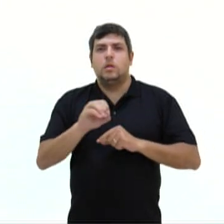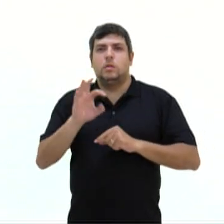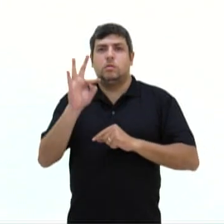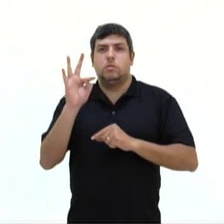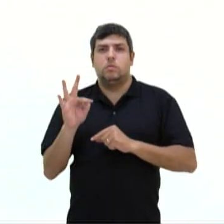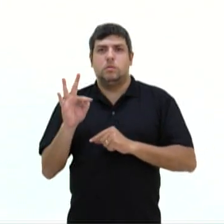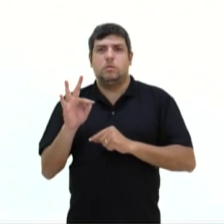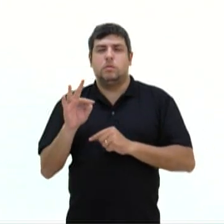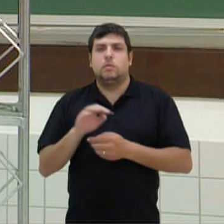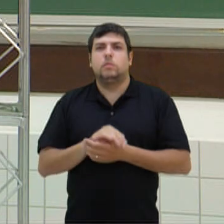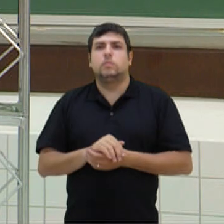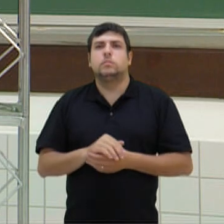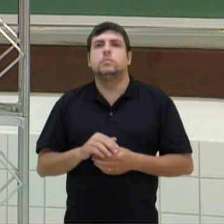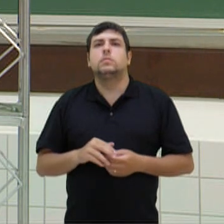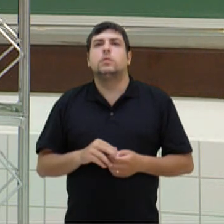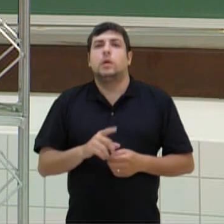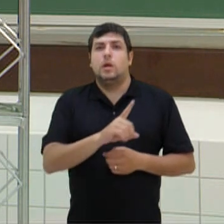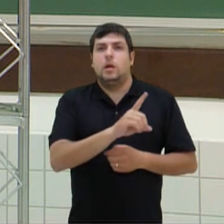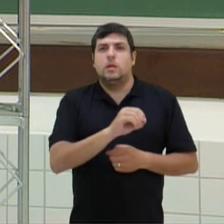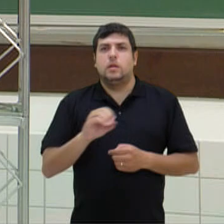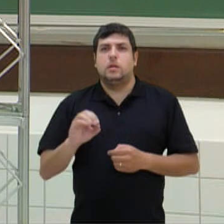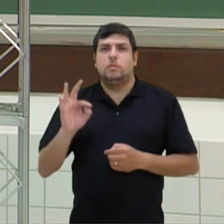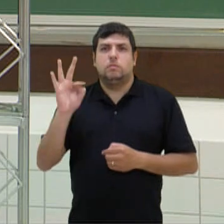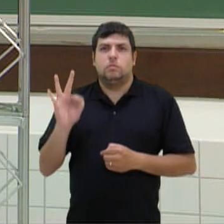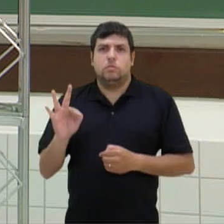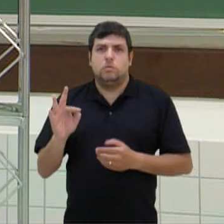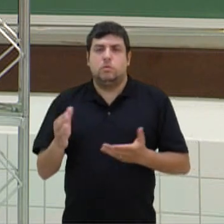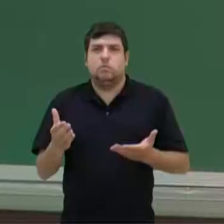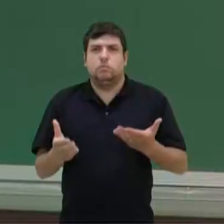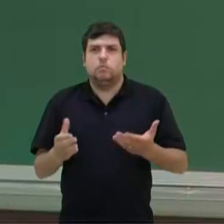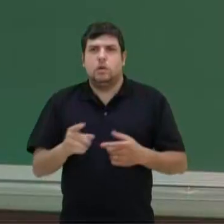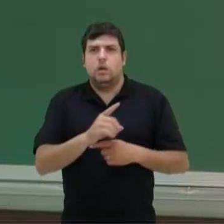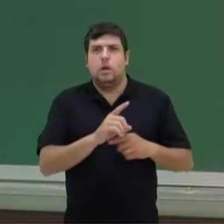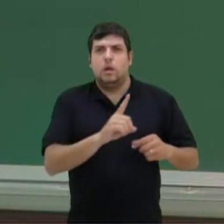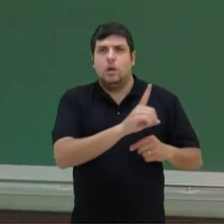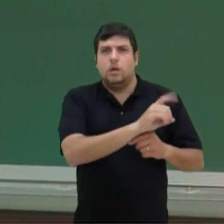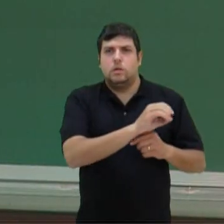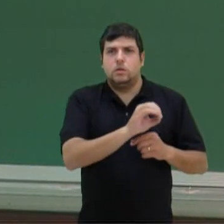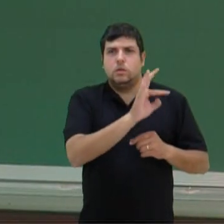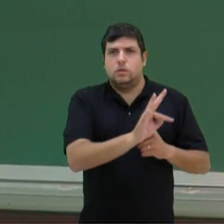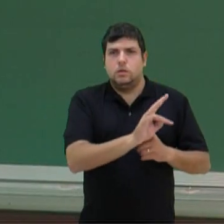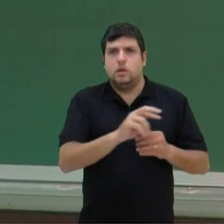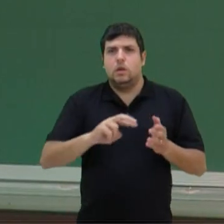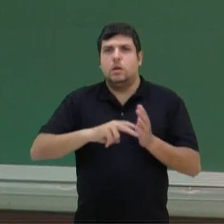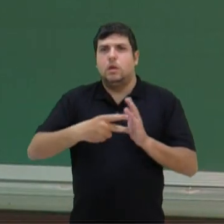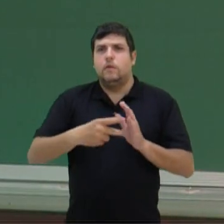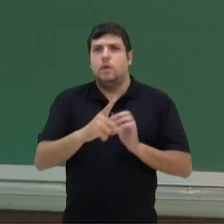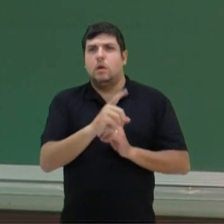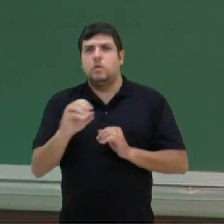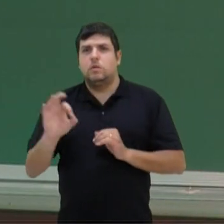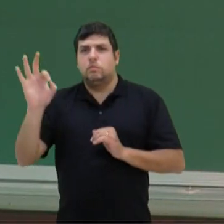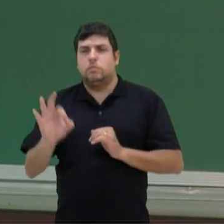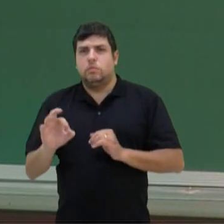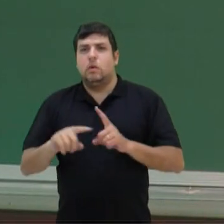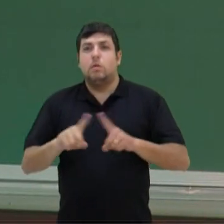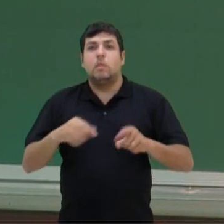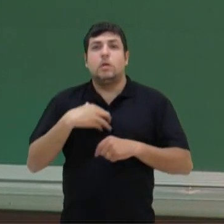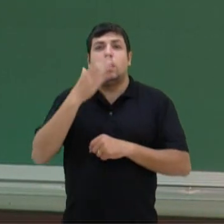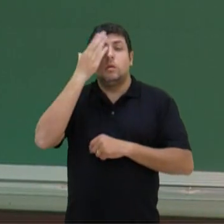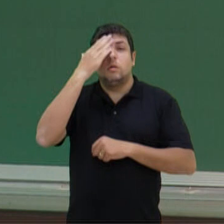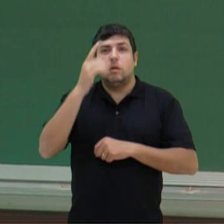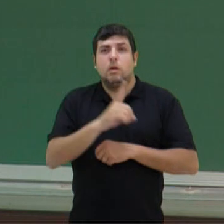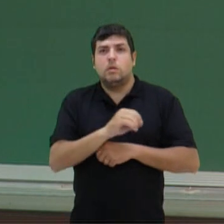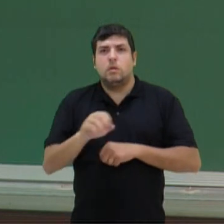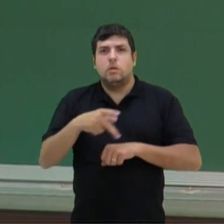tá? Então, 100 toneladas, 100% de pureza. Mas eu já sei que essa minha hematita não é 100% pura, ela